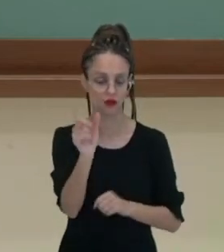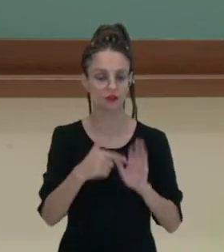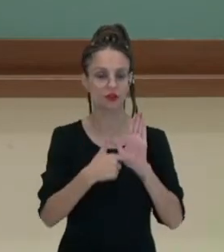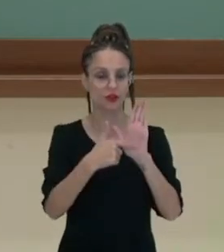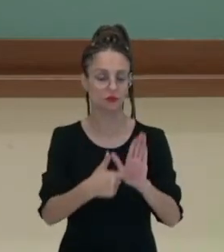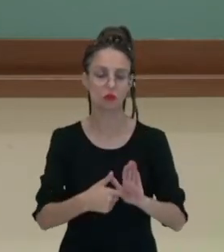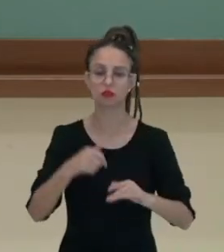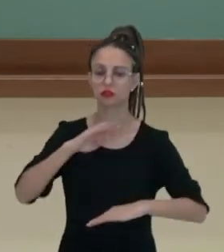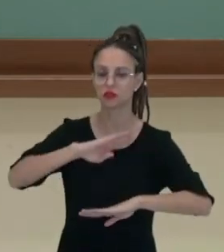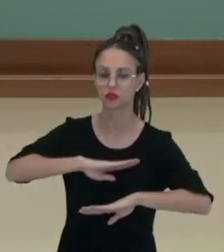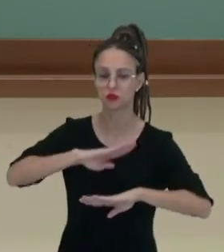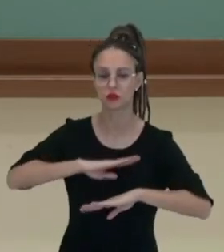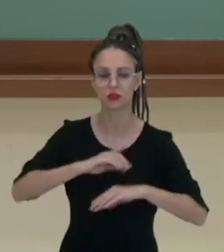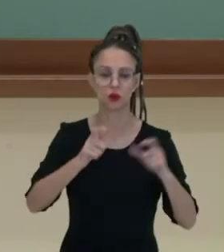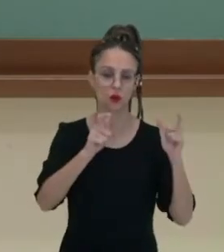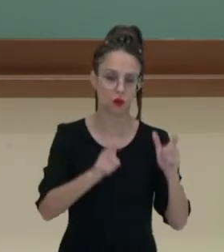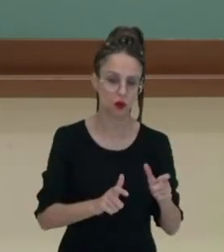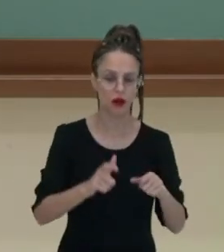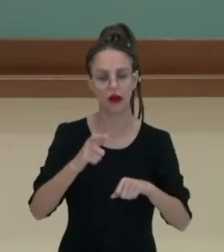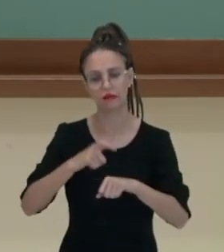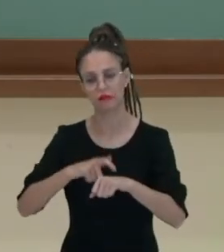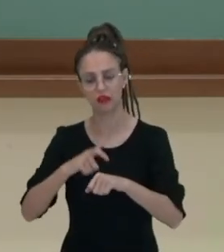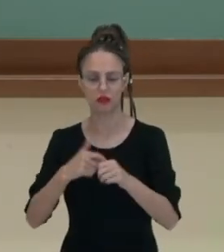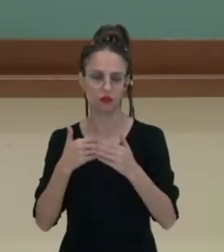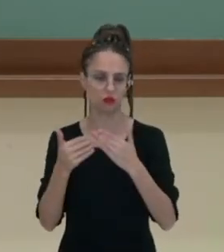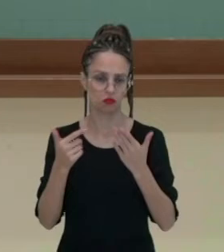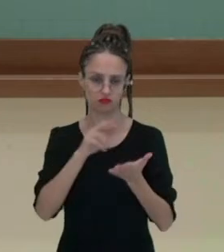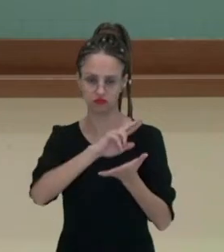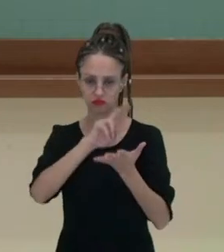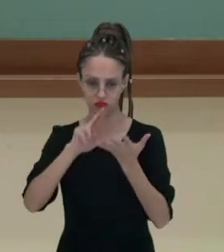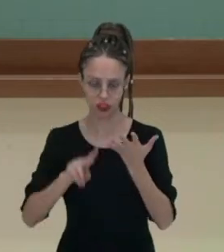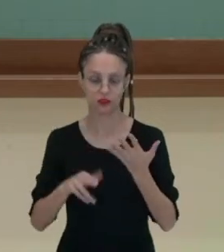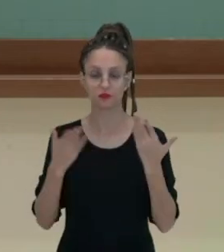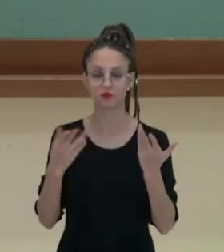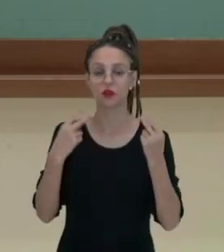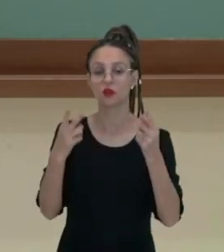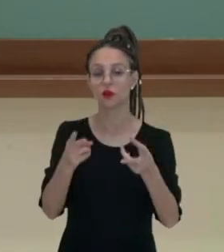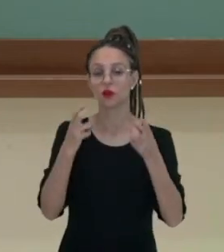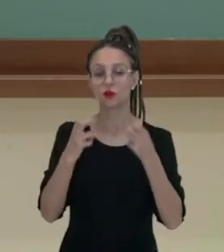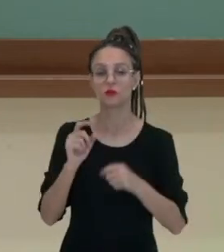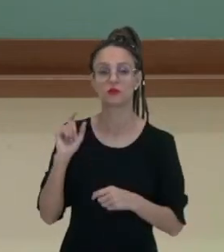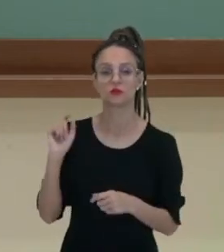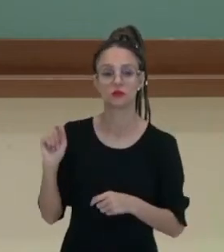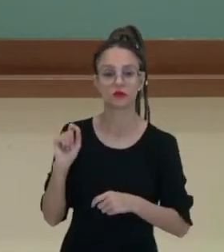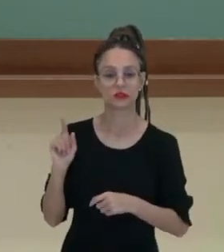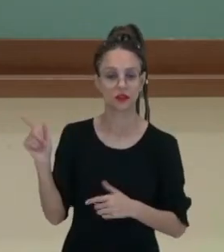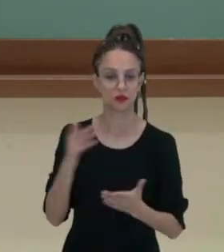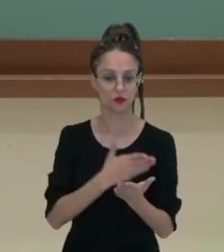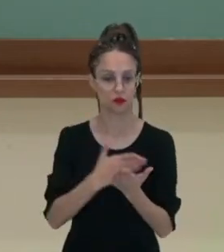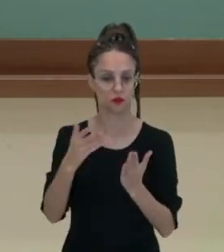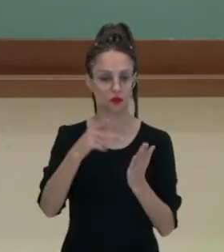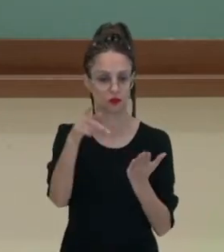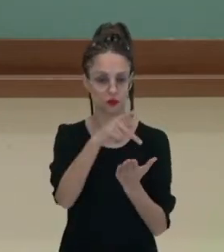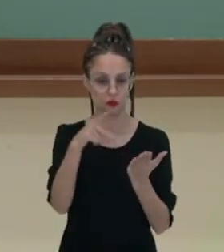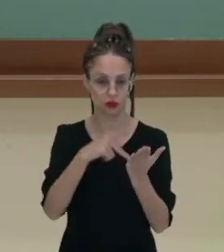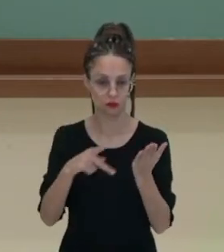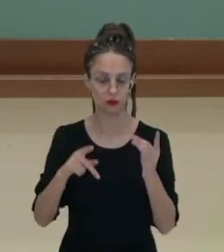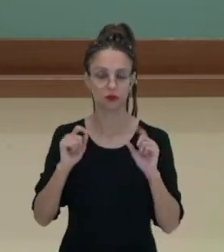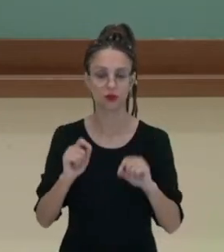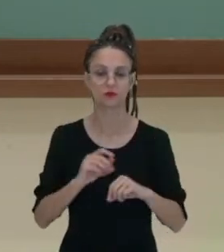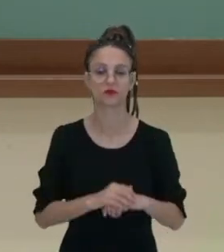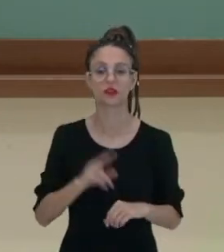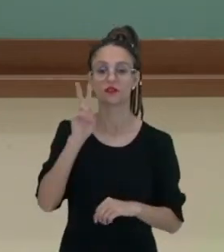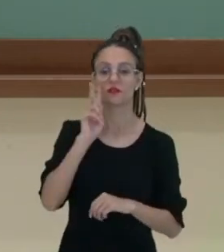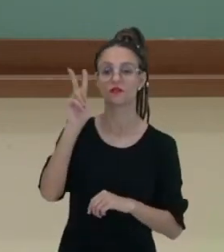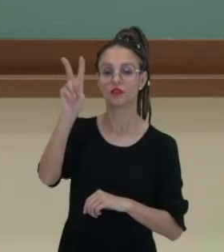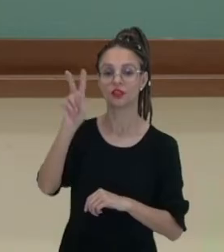de lugar, de tempo, entre outros. Então, o que eu observo aqui, ó, já no início do poema? Viu uma